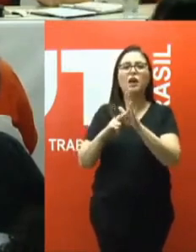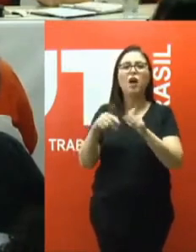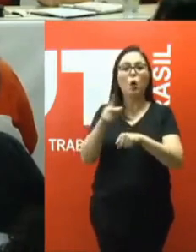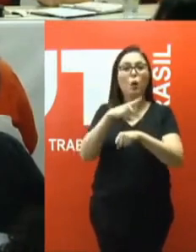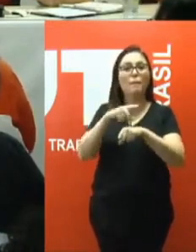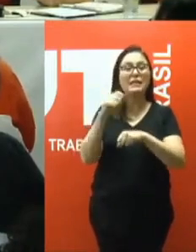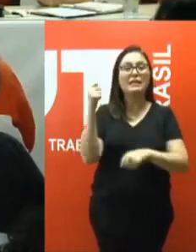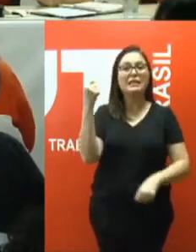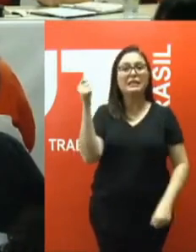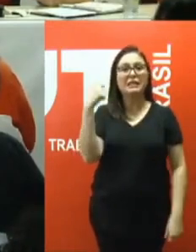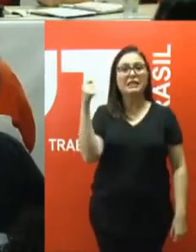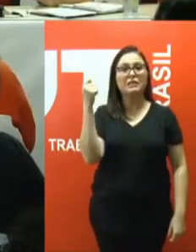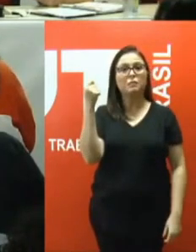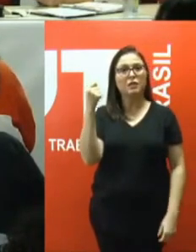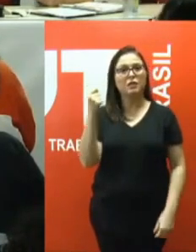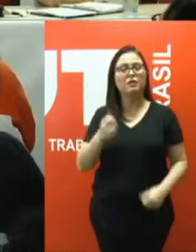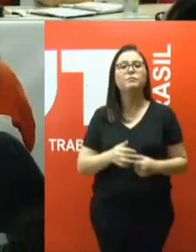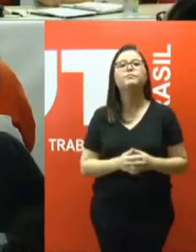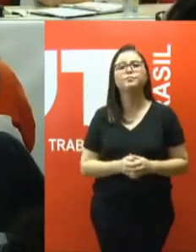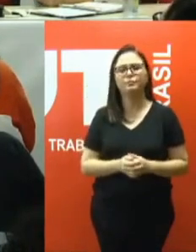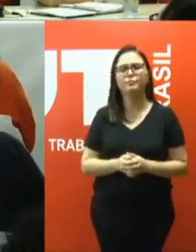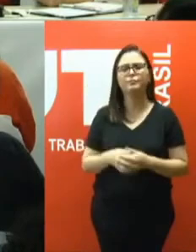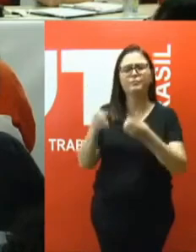Ela explicou como é que foi o processo, né?